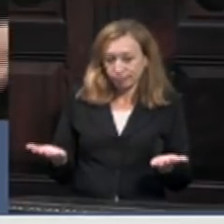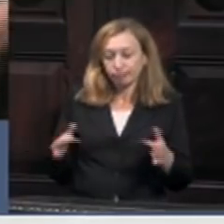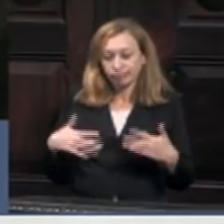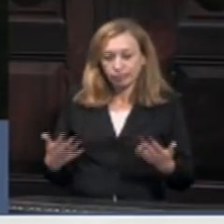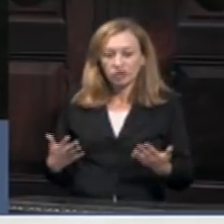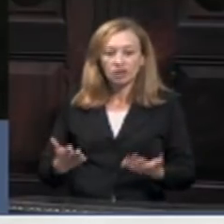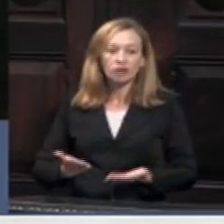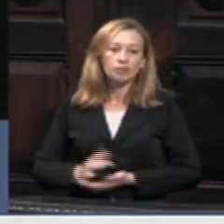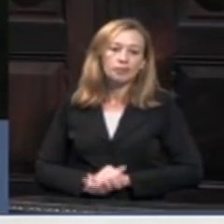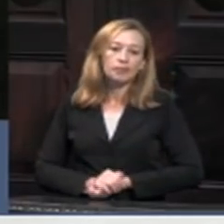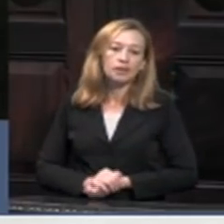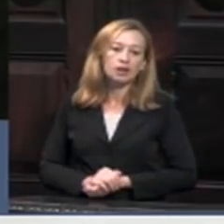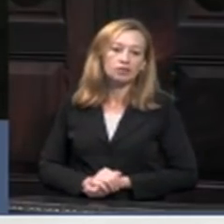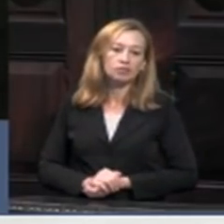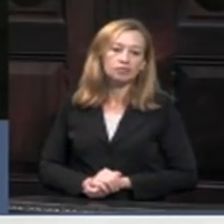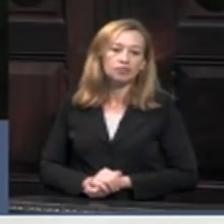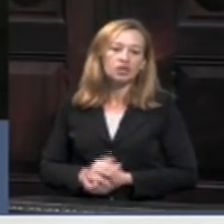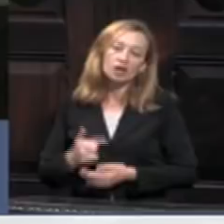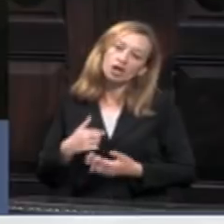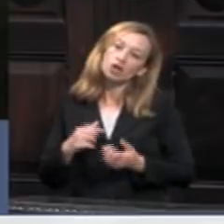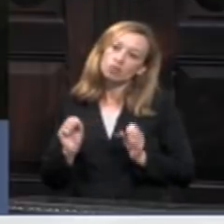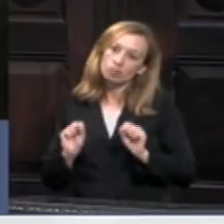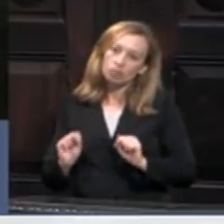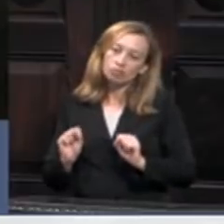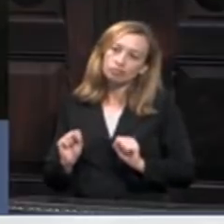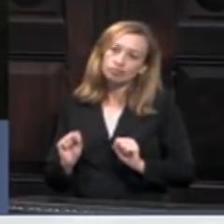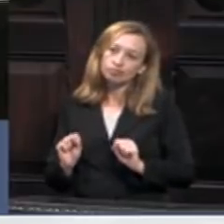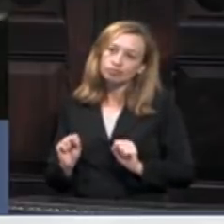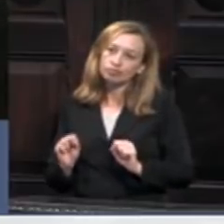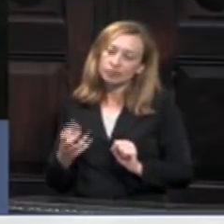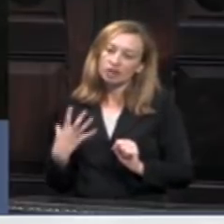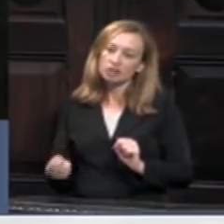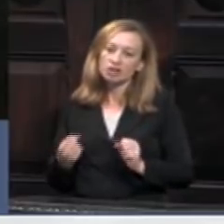aberto a fazer qualquer negociação